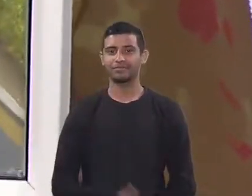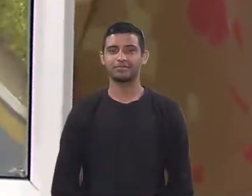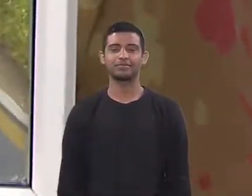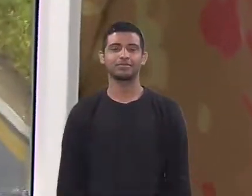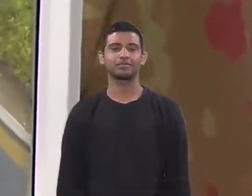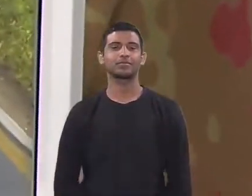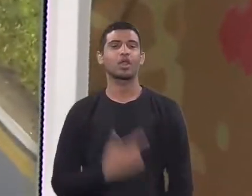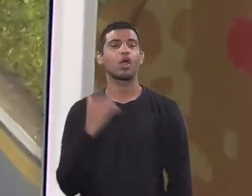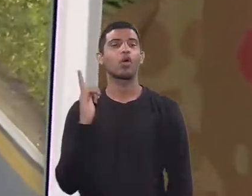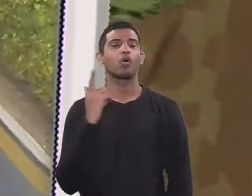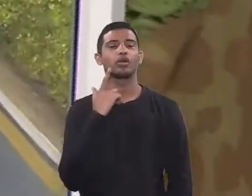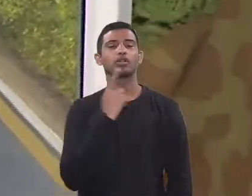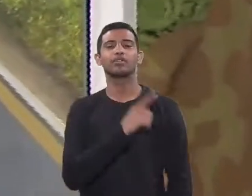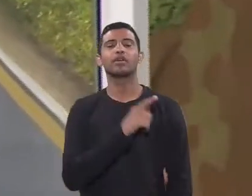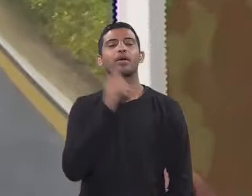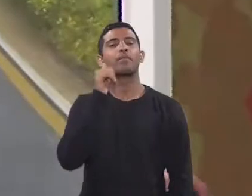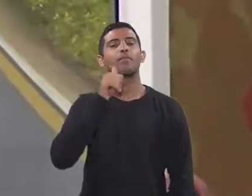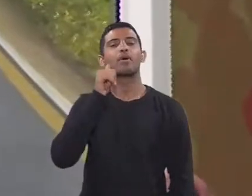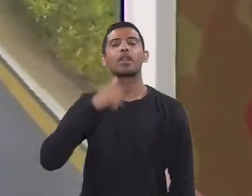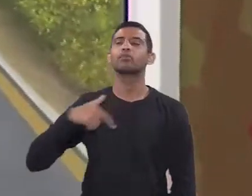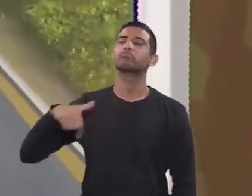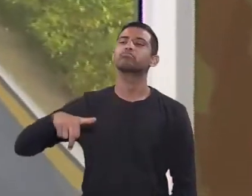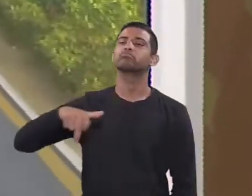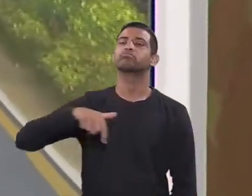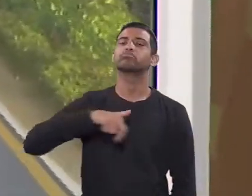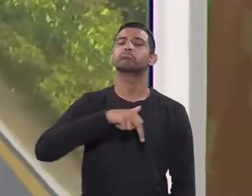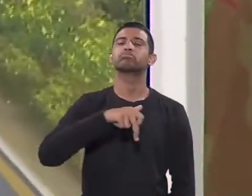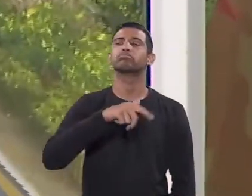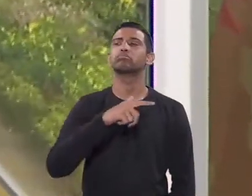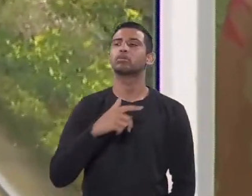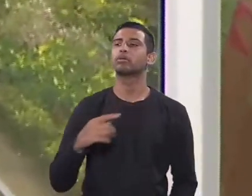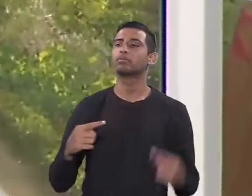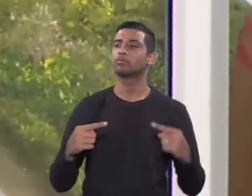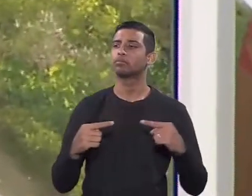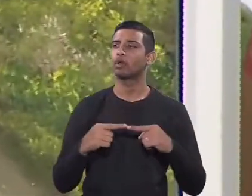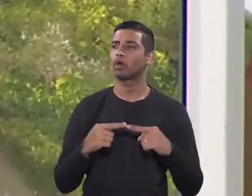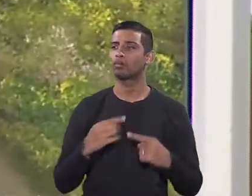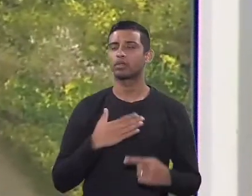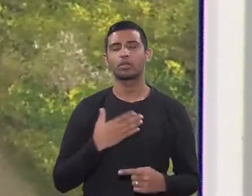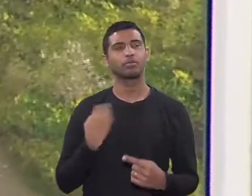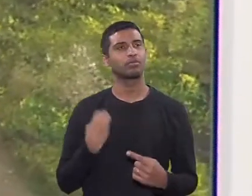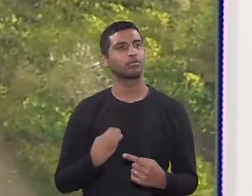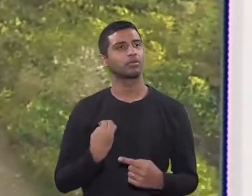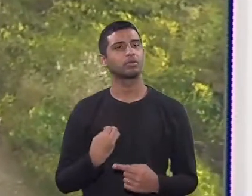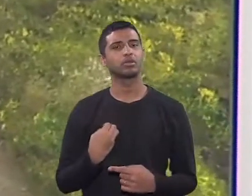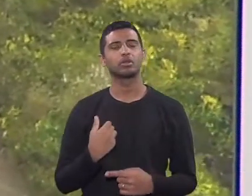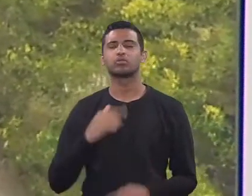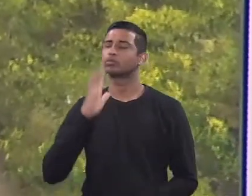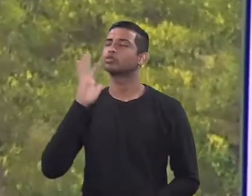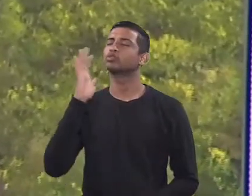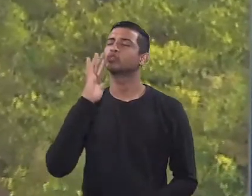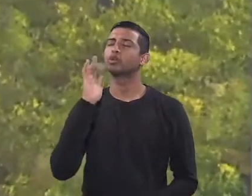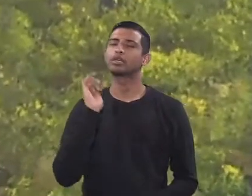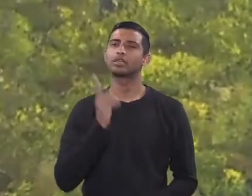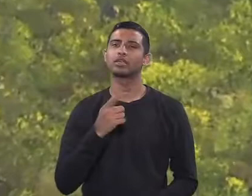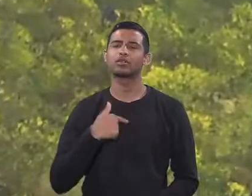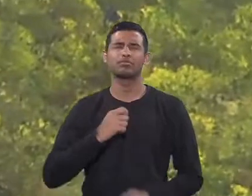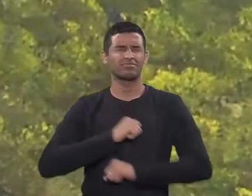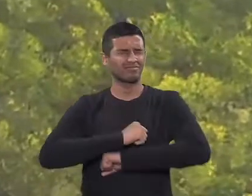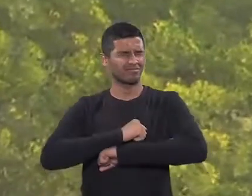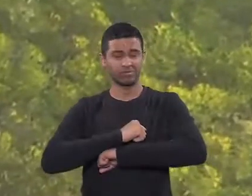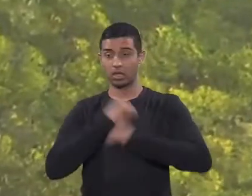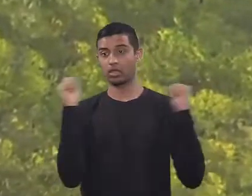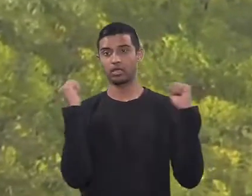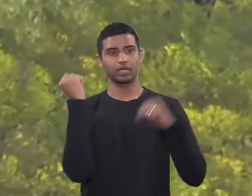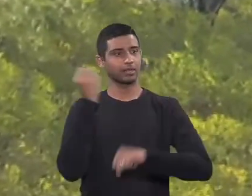é a andarilha. E ela tem um significado muito grande para mim, porque eu sonhei com ela. Eu acordei de